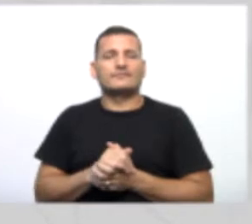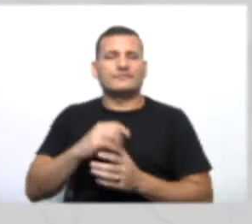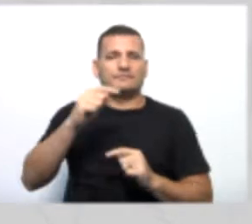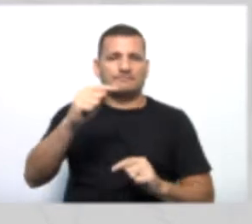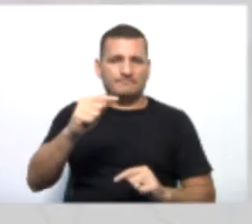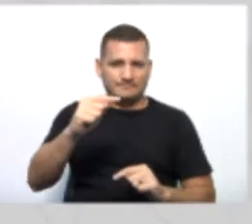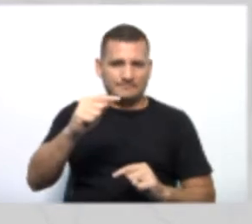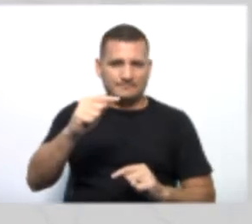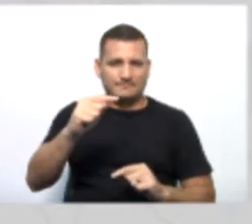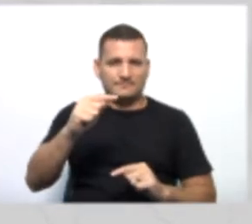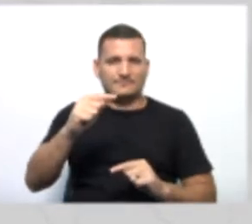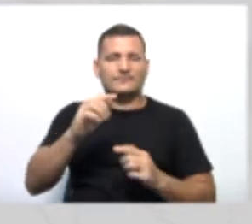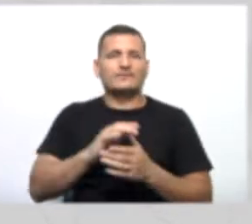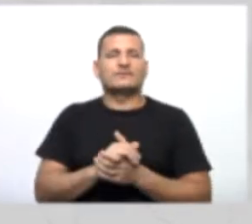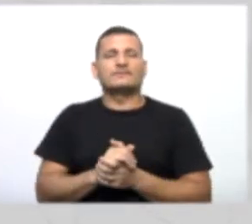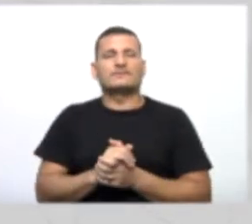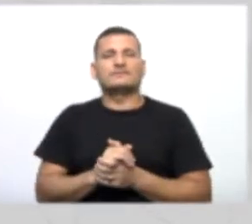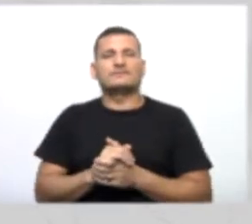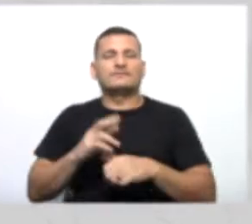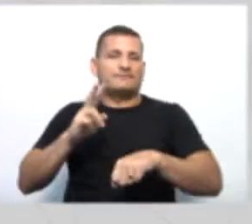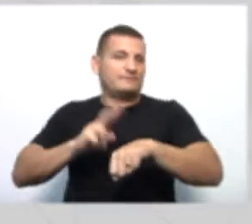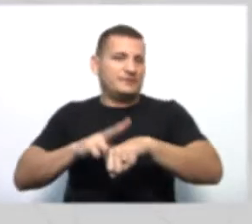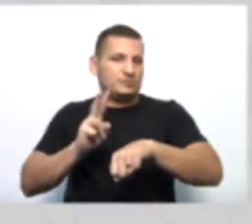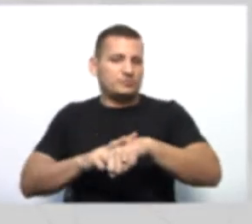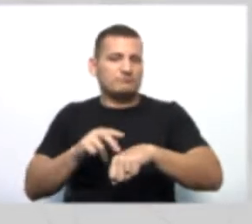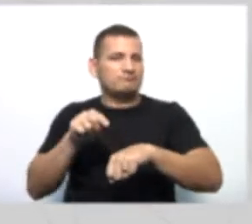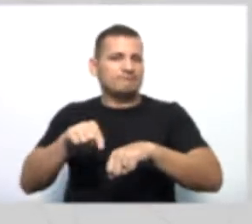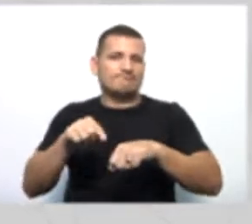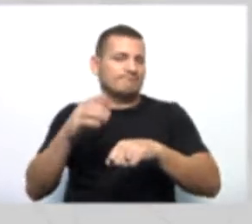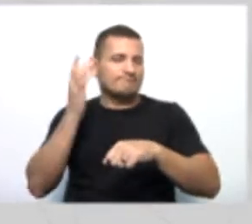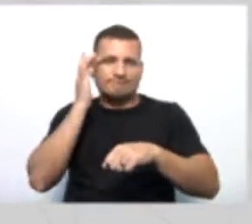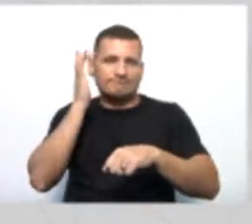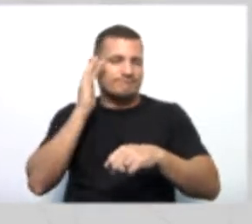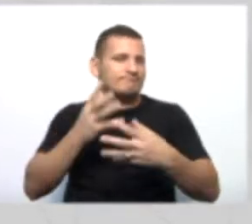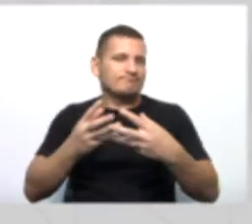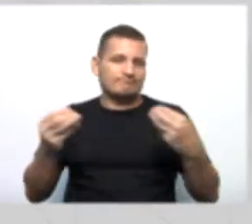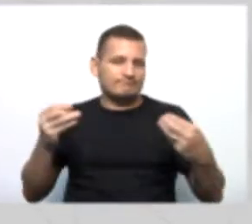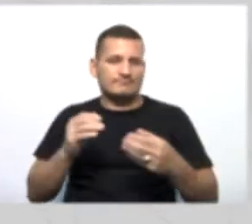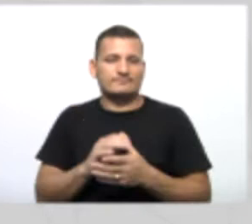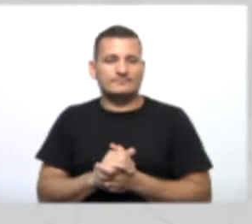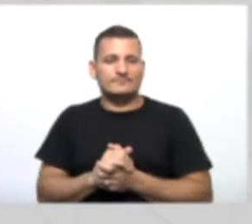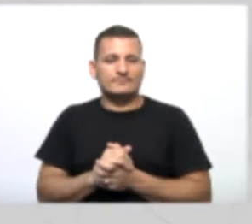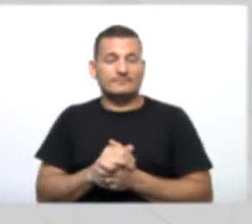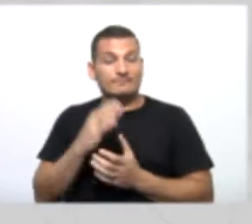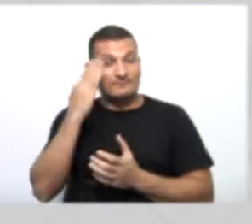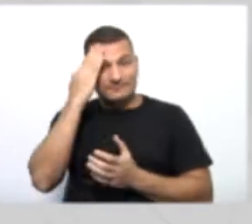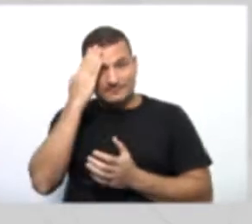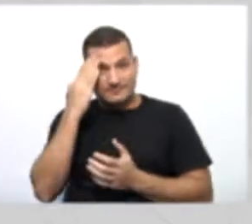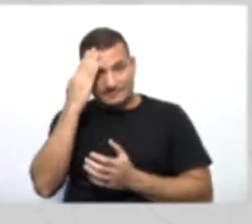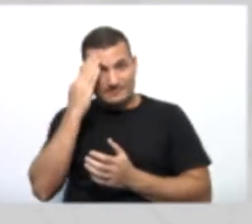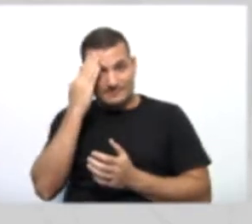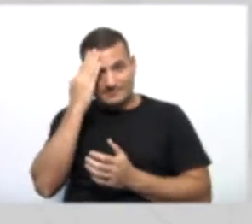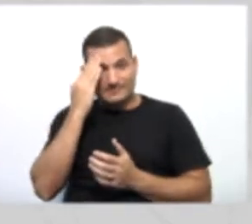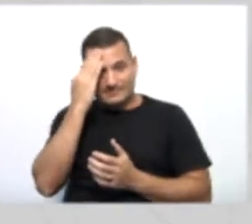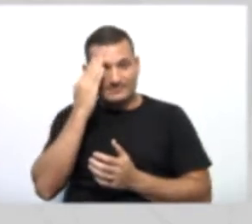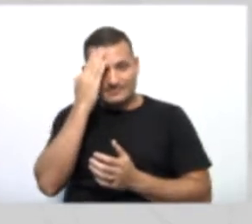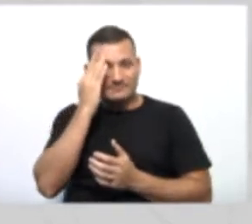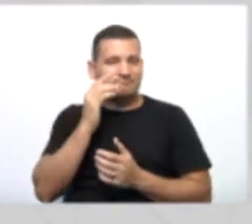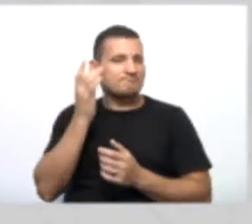Indeterminado. Pronto, garrafa de vidro, ninguém nem sabe quanto tempo demora a acabar no meio ambiente. Pneu, aquele que nós vimos lá no início da